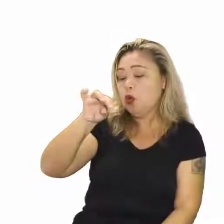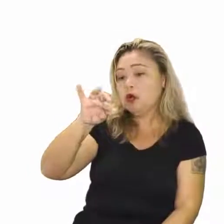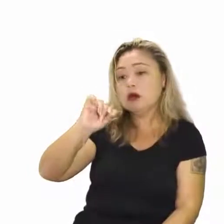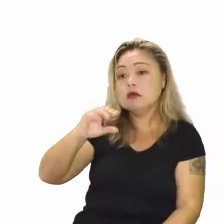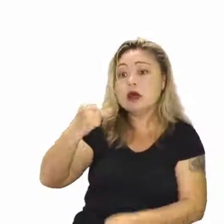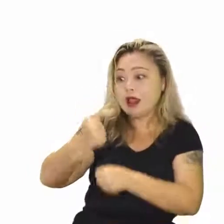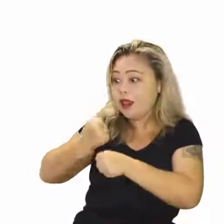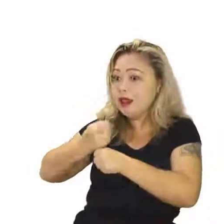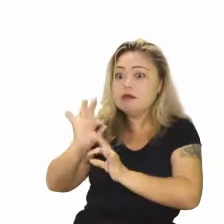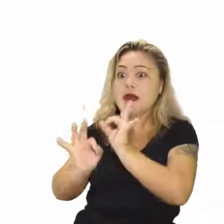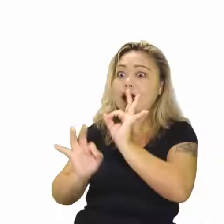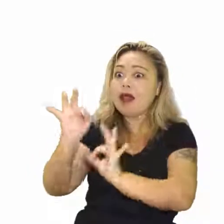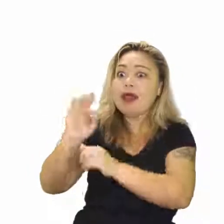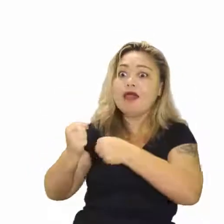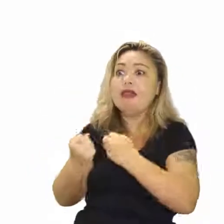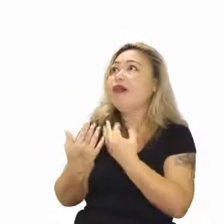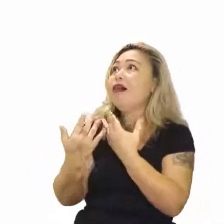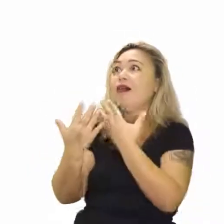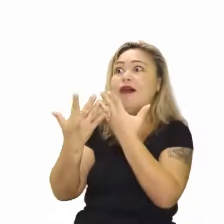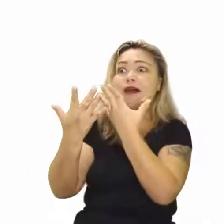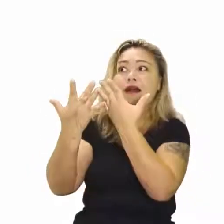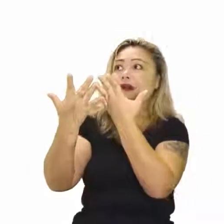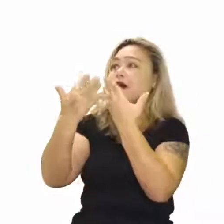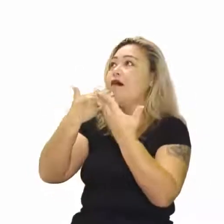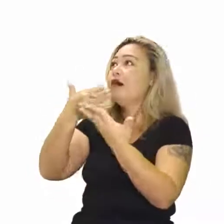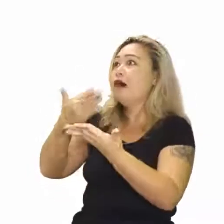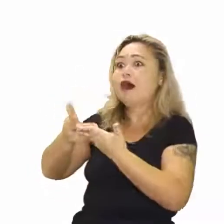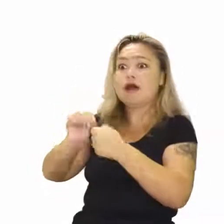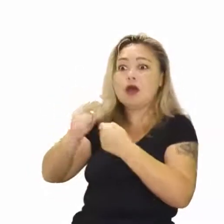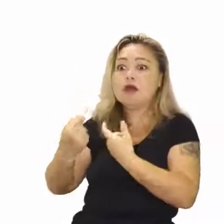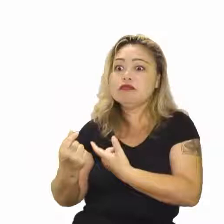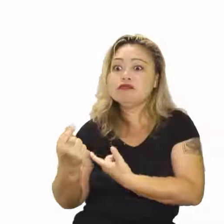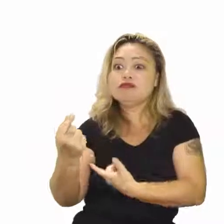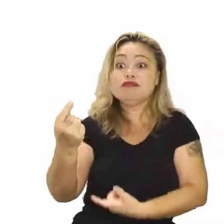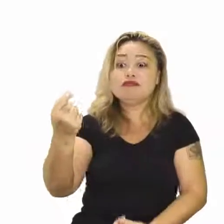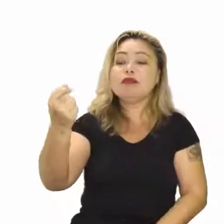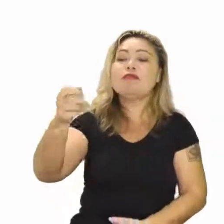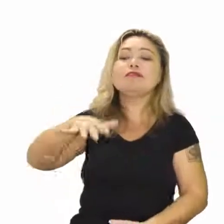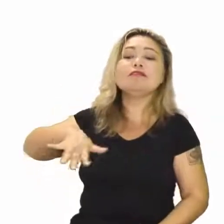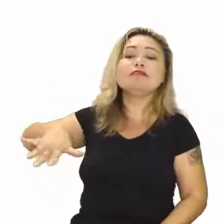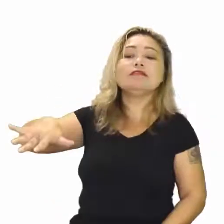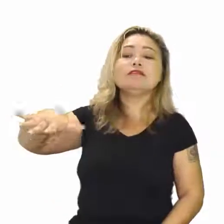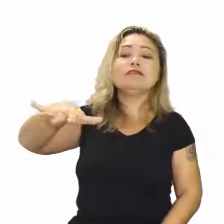foi reconstruída. Por sua prosperidade econômica, se tornou um lugar